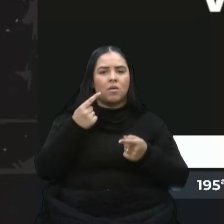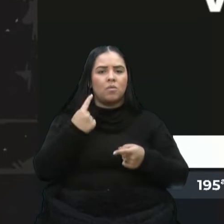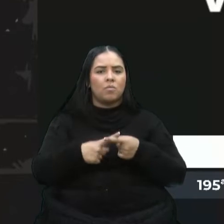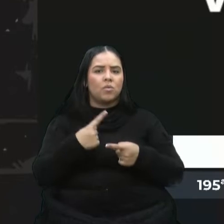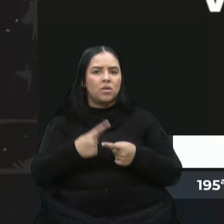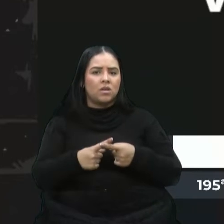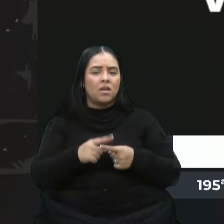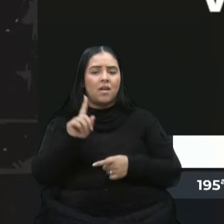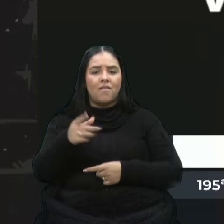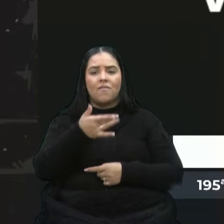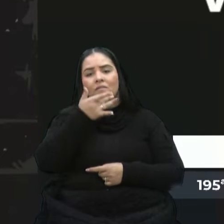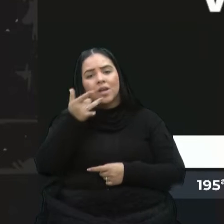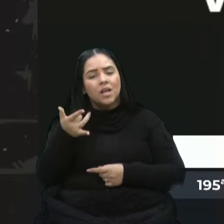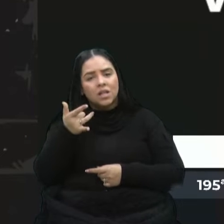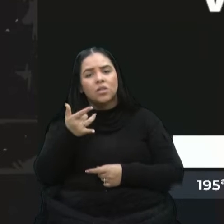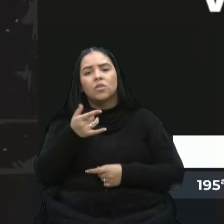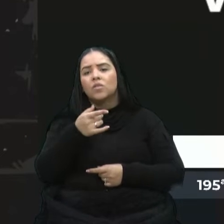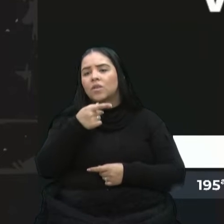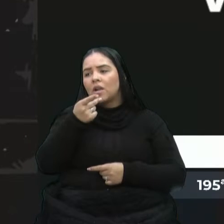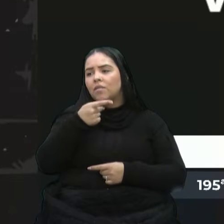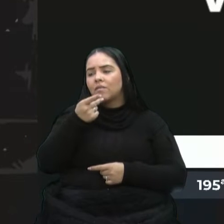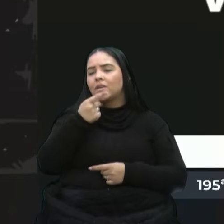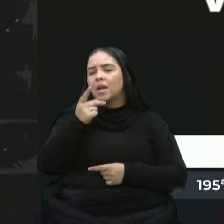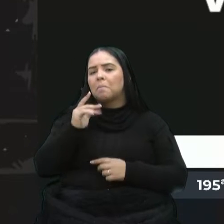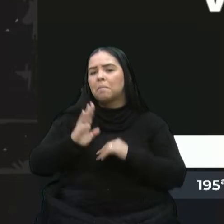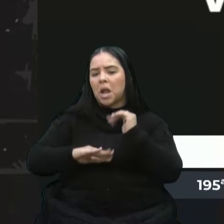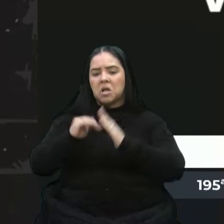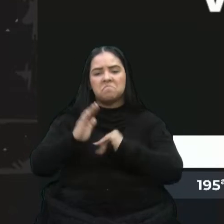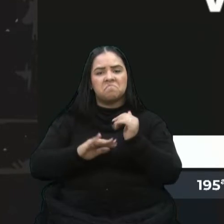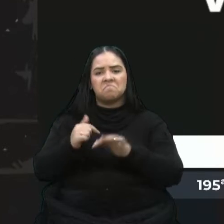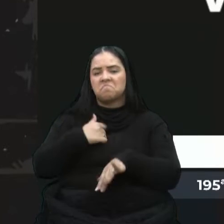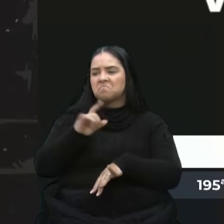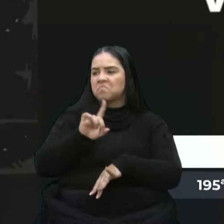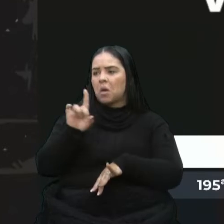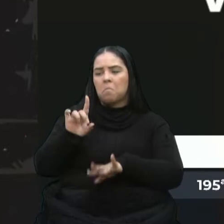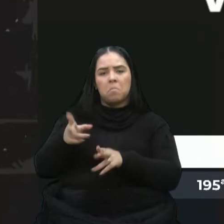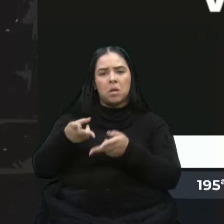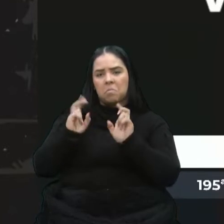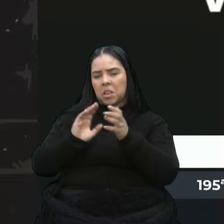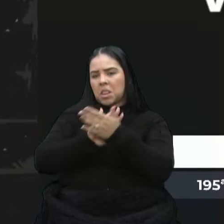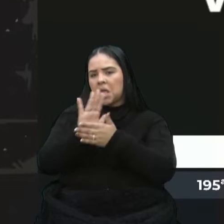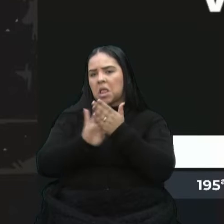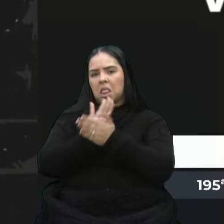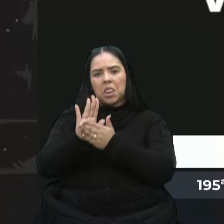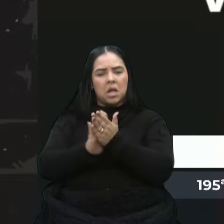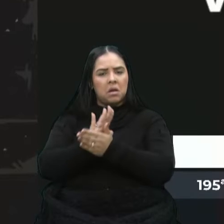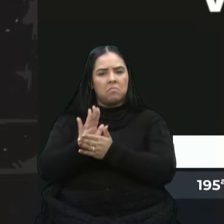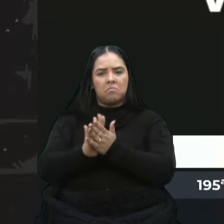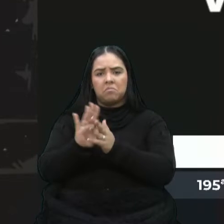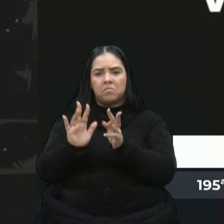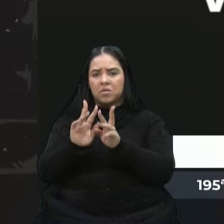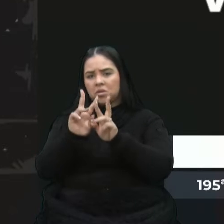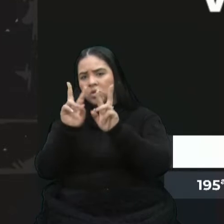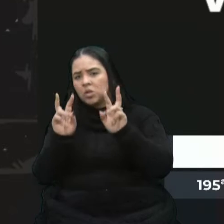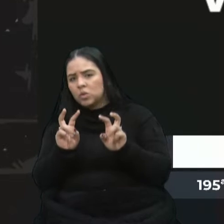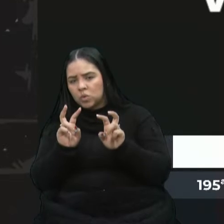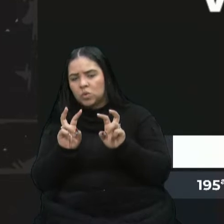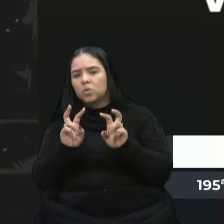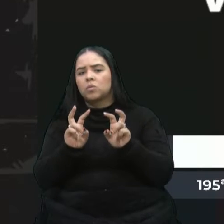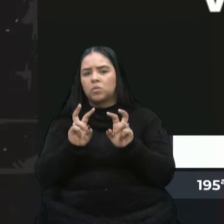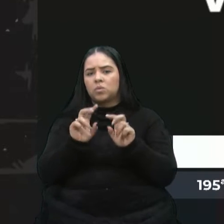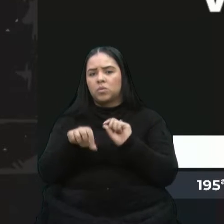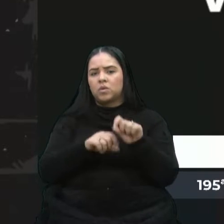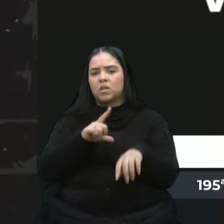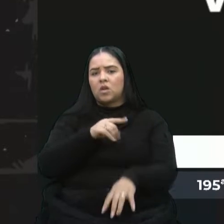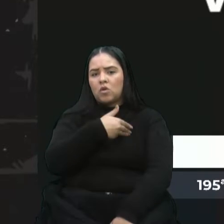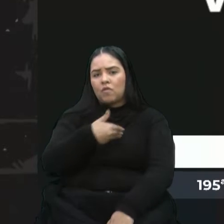Discurso é fácil, prática, eu não estou percebendo muita coisa em relação ao governo existente